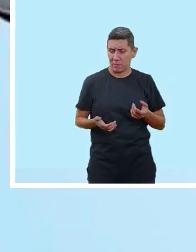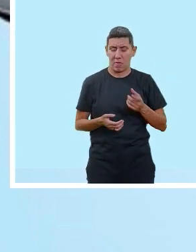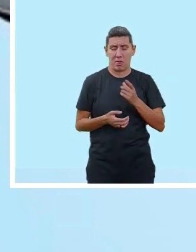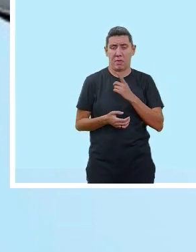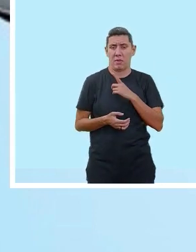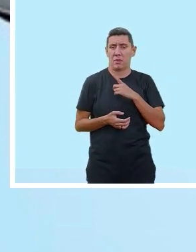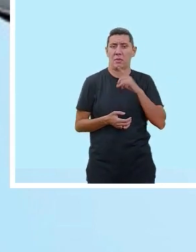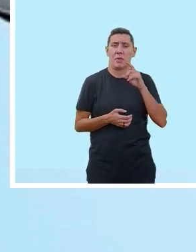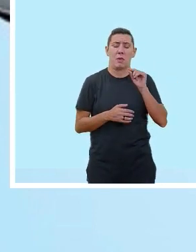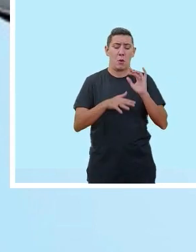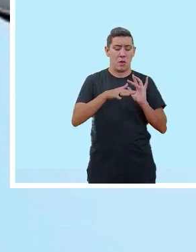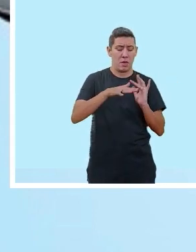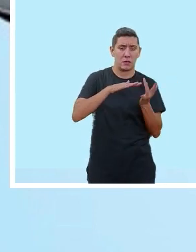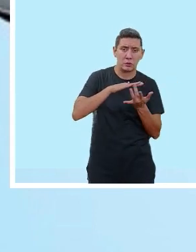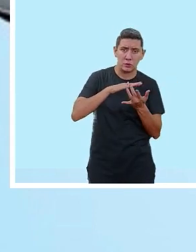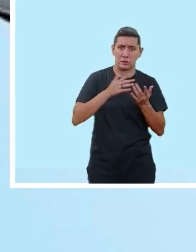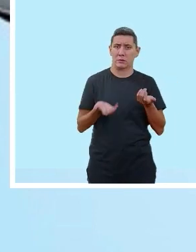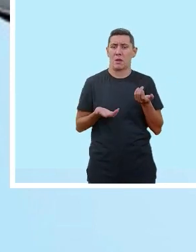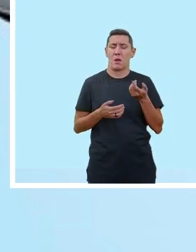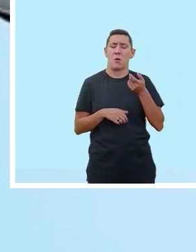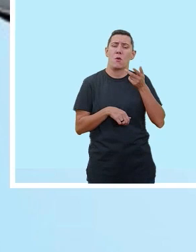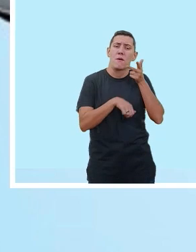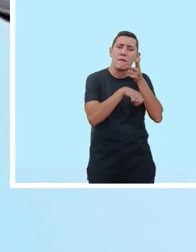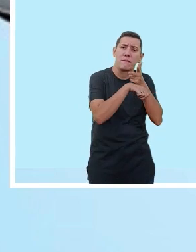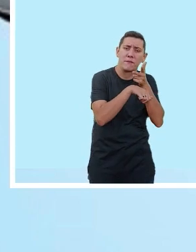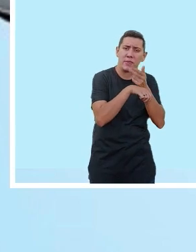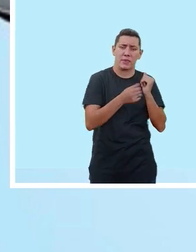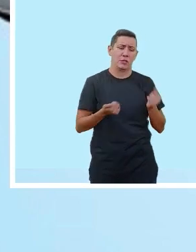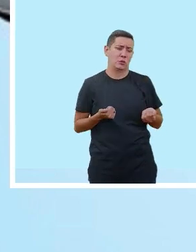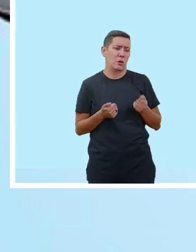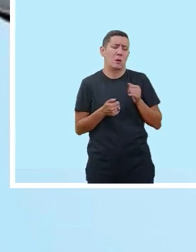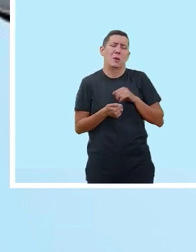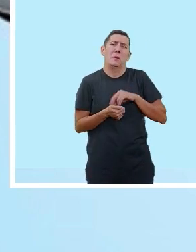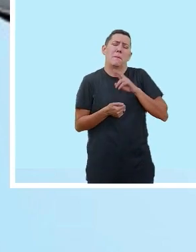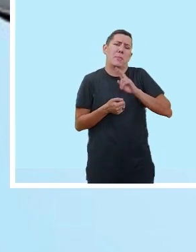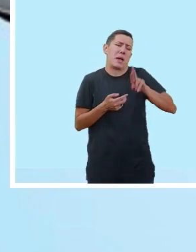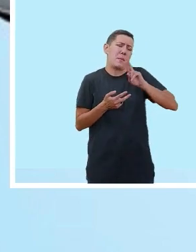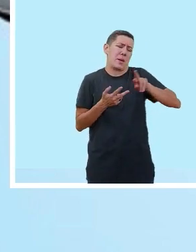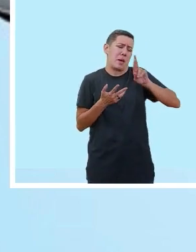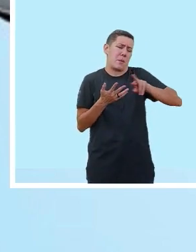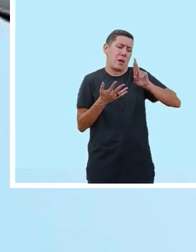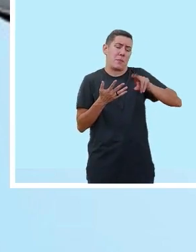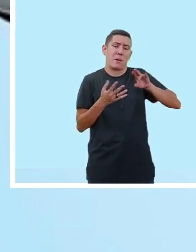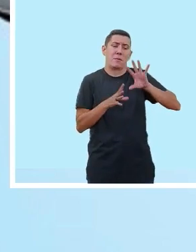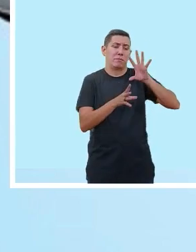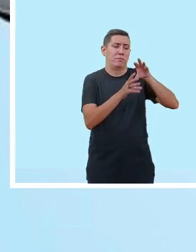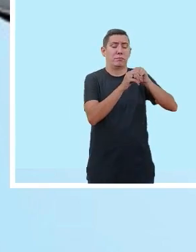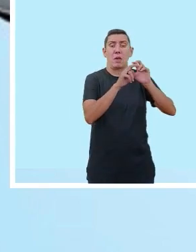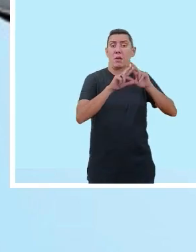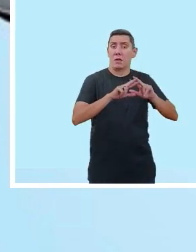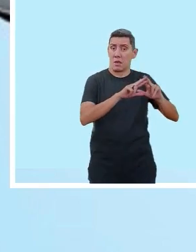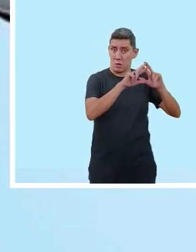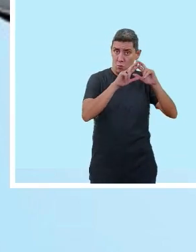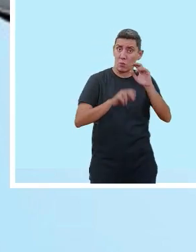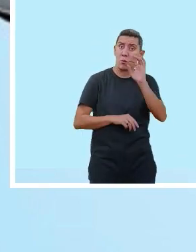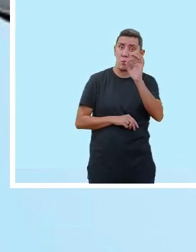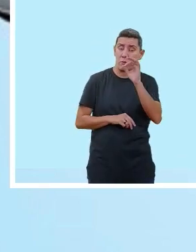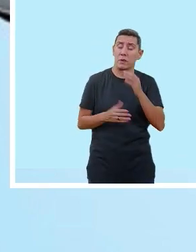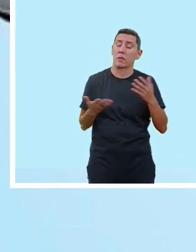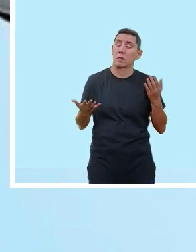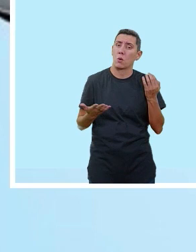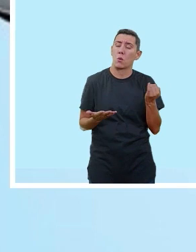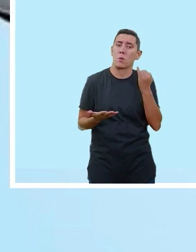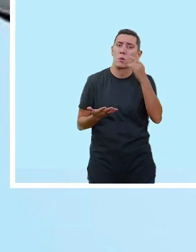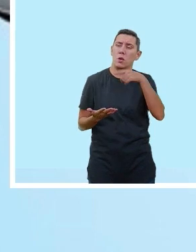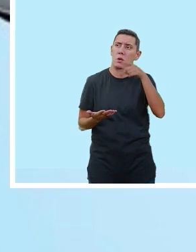à rede social, você tem acesso a uma série de atividades, muitas dessas atividades elas operam em nuvem, né? E é importante você